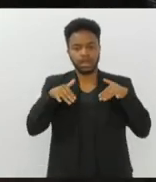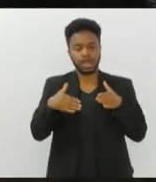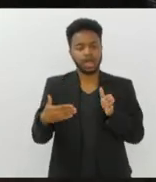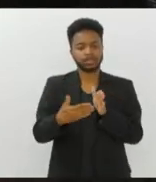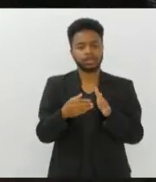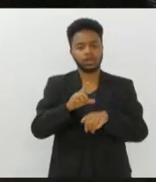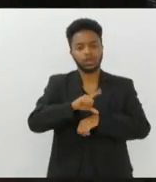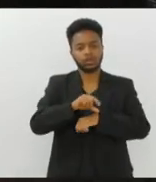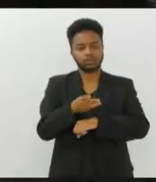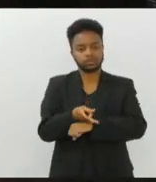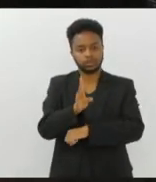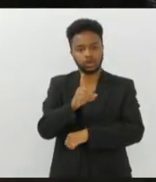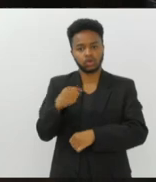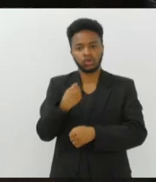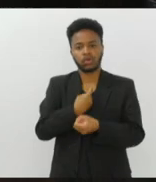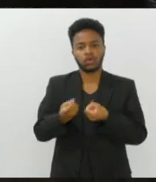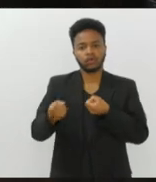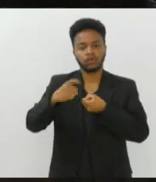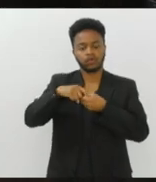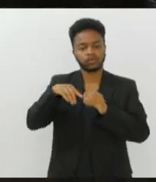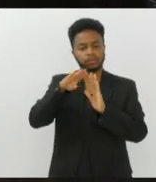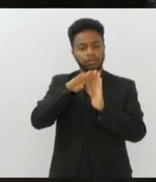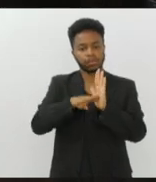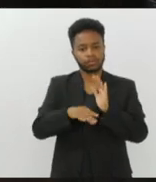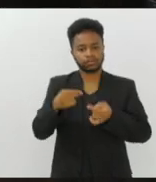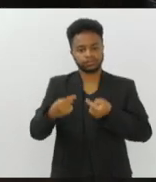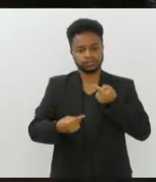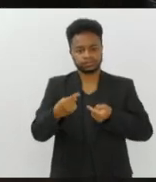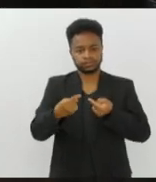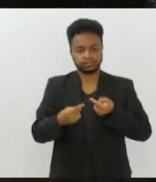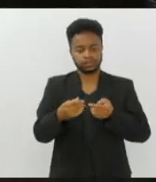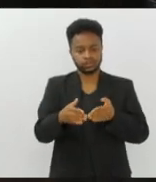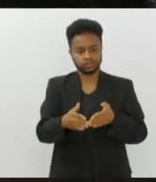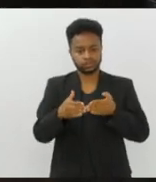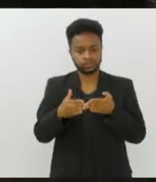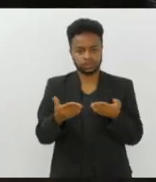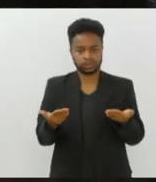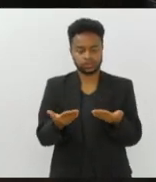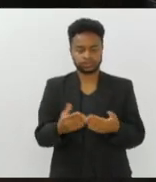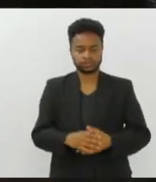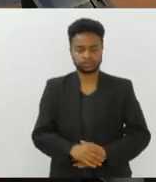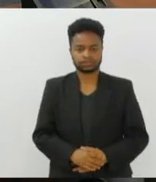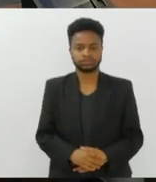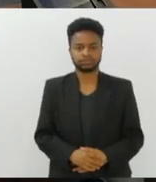horas, quando retornaremos com a ordem do dia. Está suspensa a sessão.